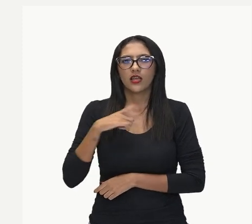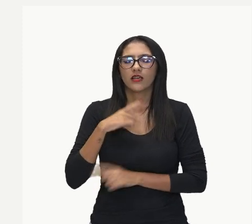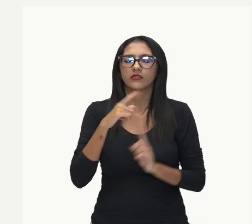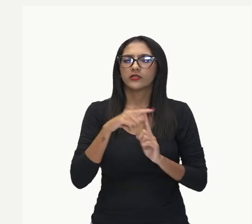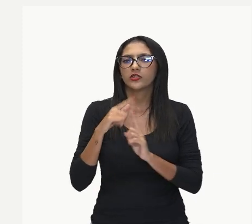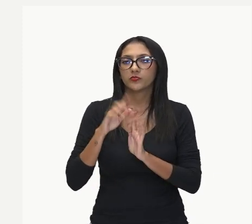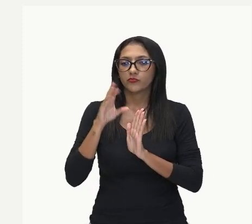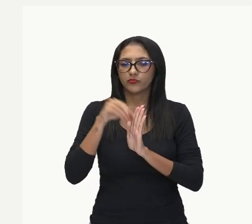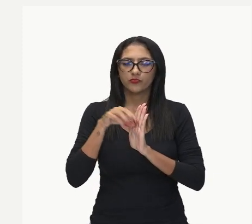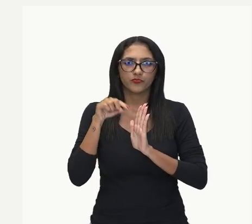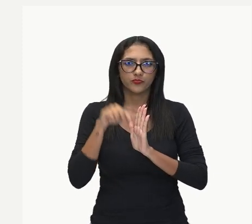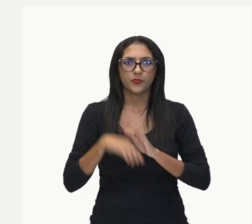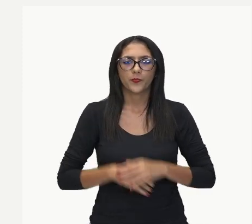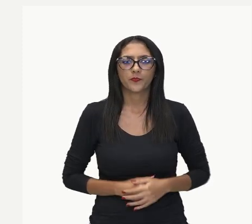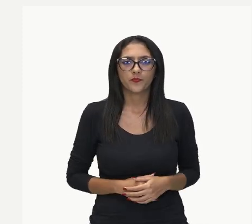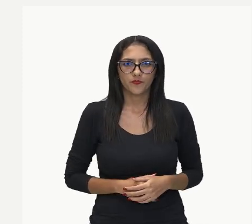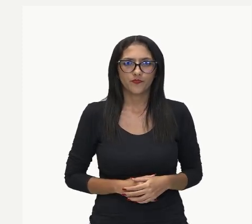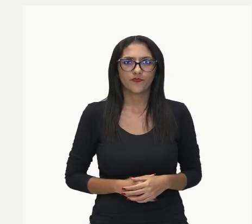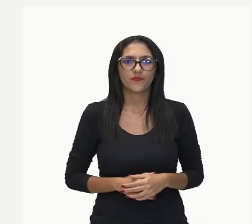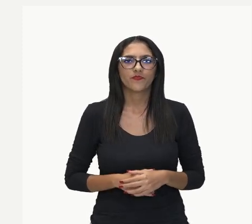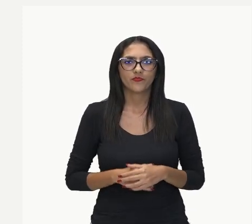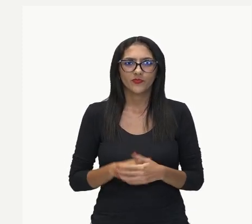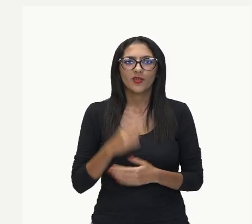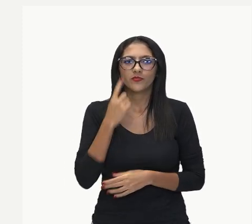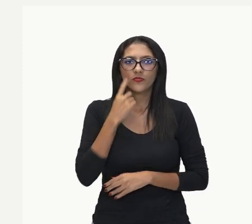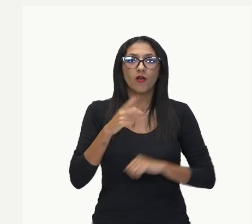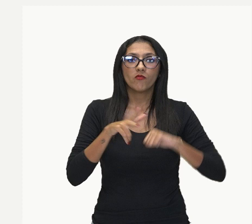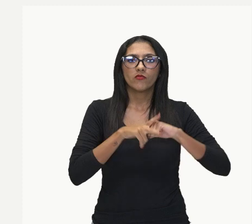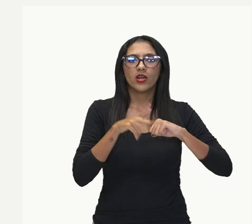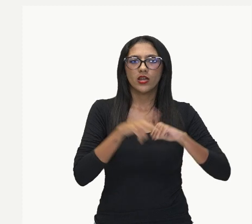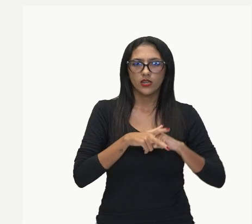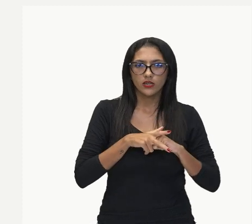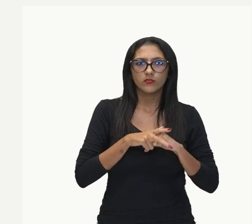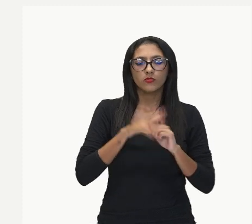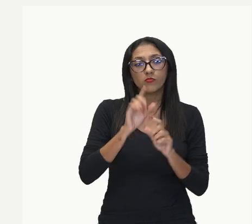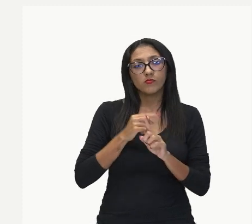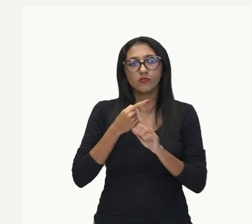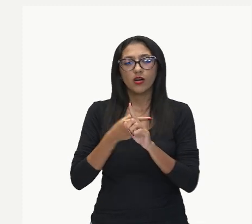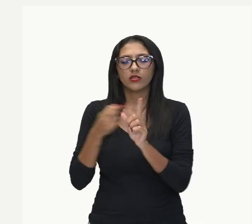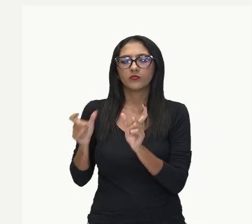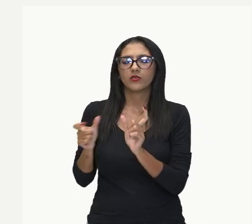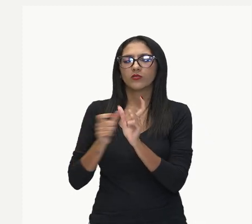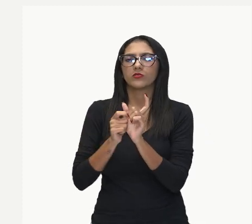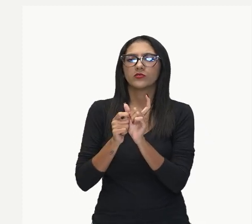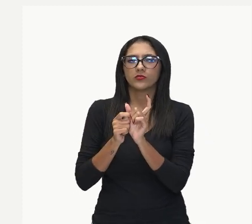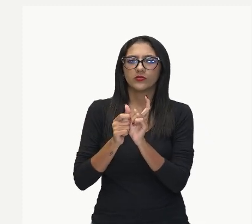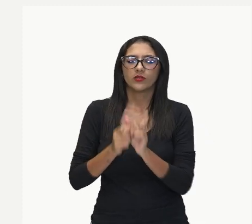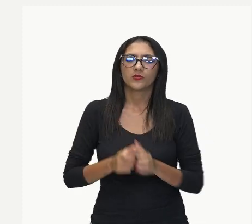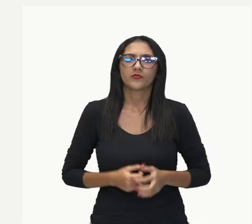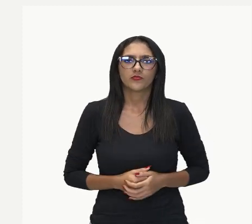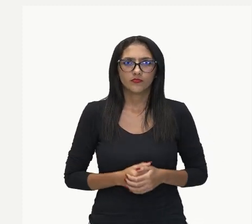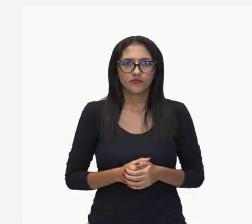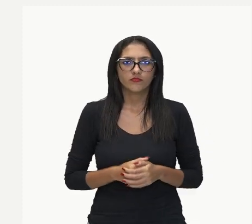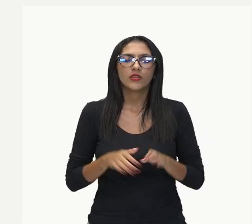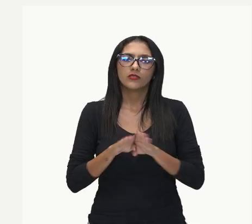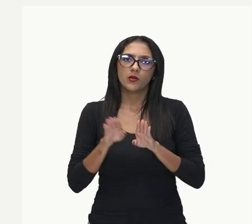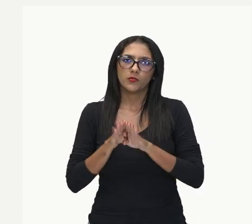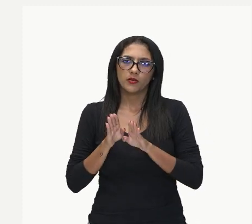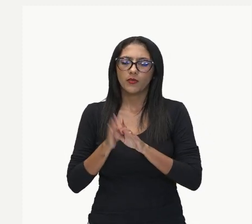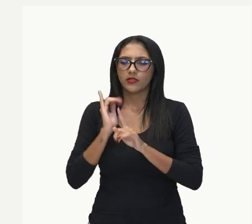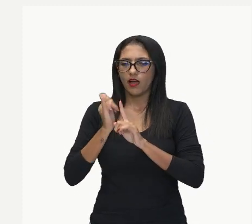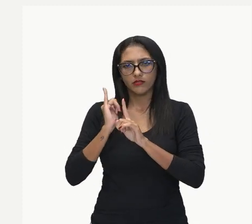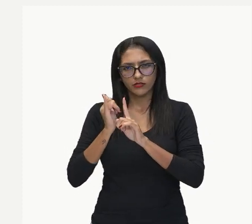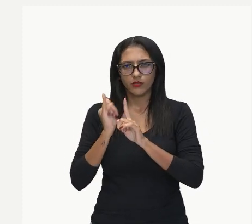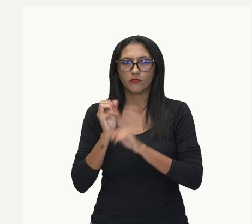discurso, ok? Verbo de sende mais a conjunção, além de uma narração em terceira